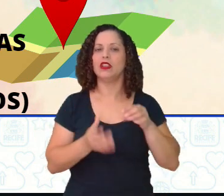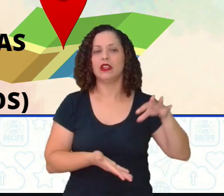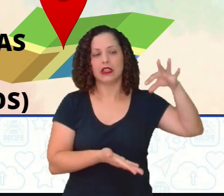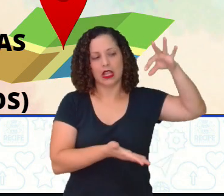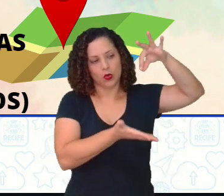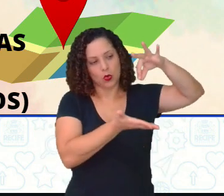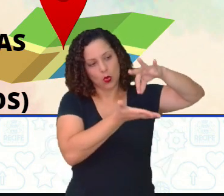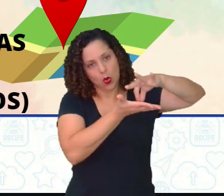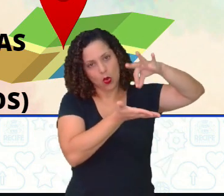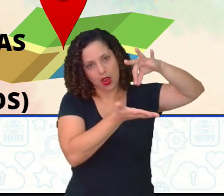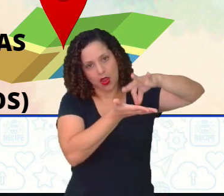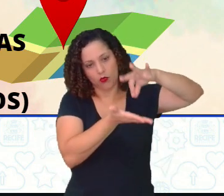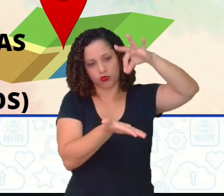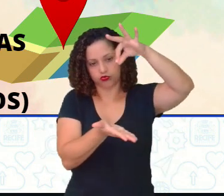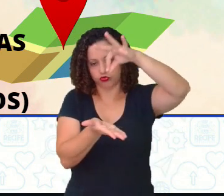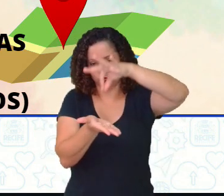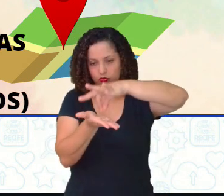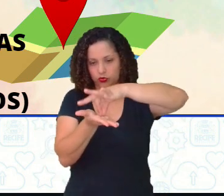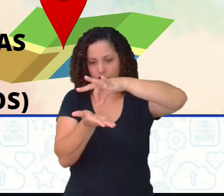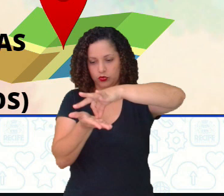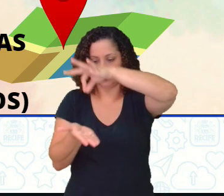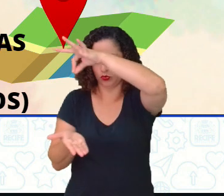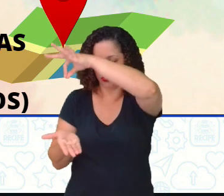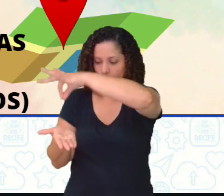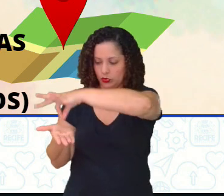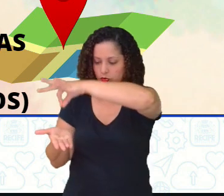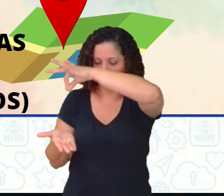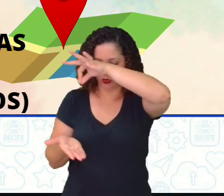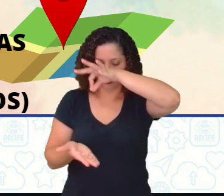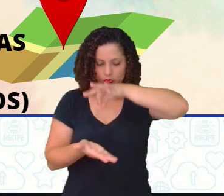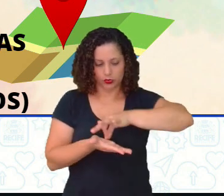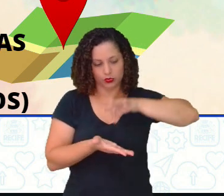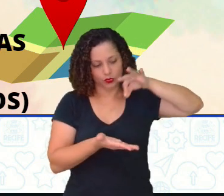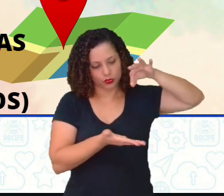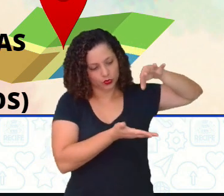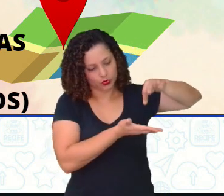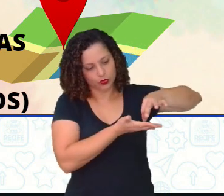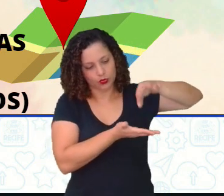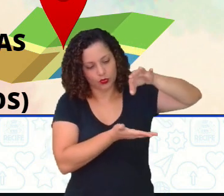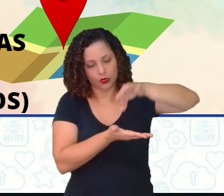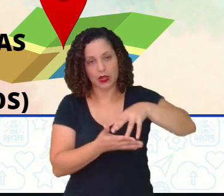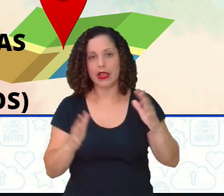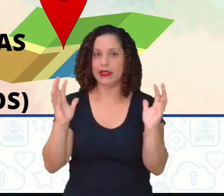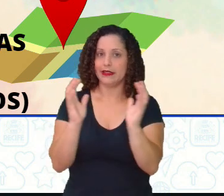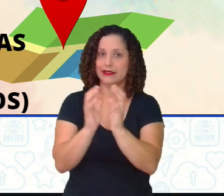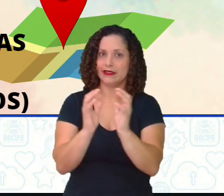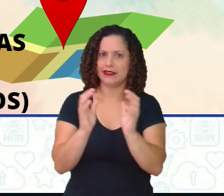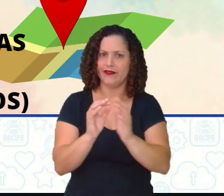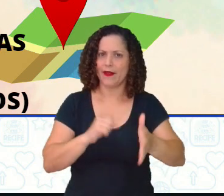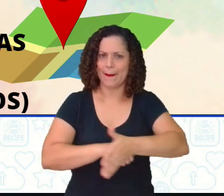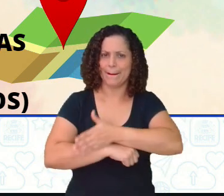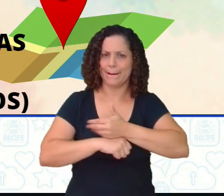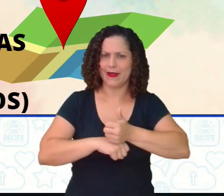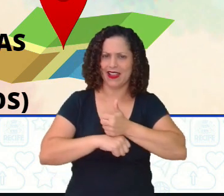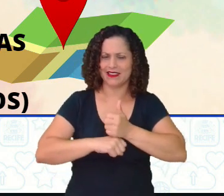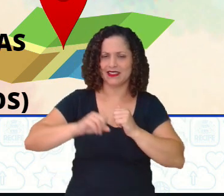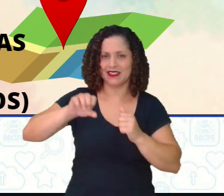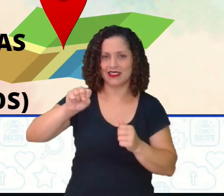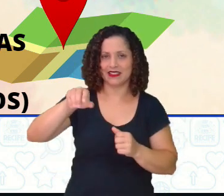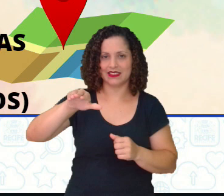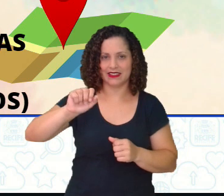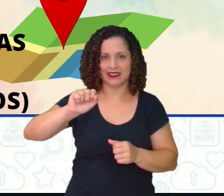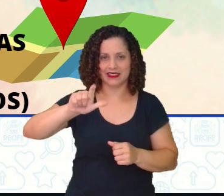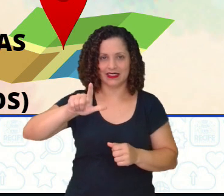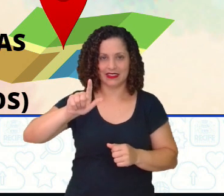hoje, né, nós vamos no Recife conhecer a Praça Salgado Filho, que é a que fica ali próximo ao